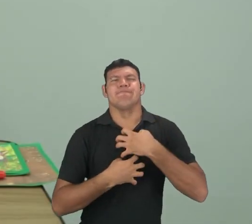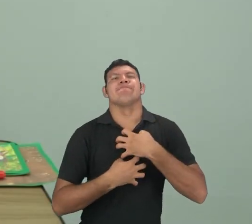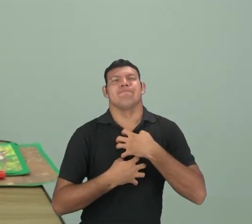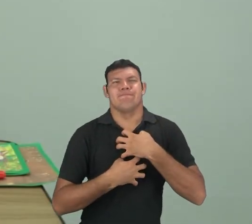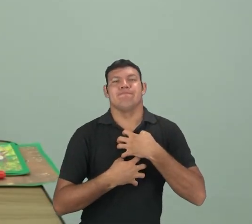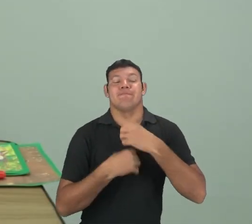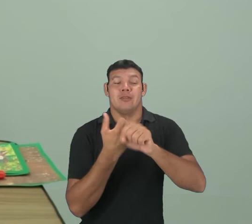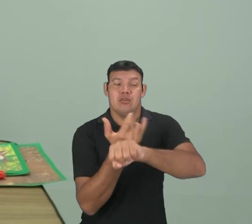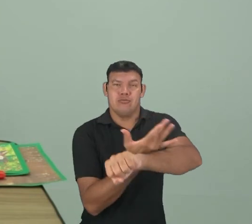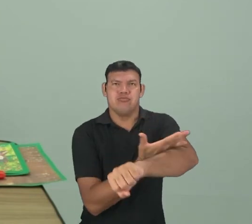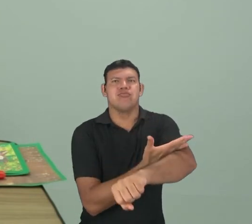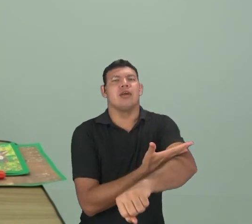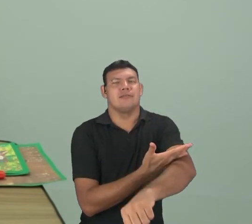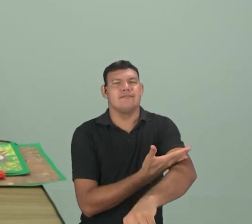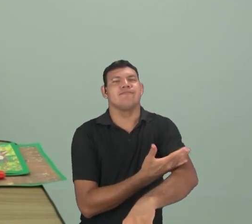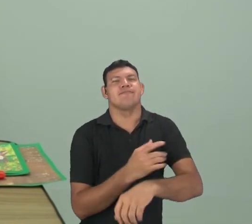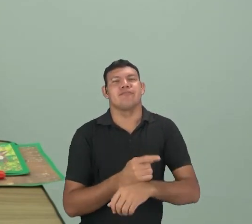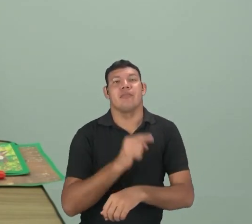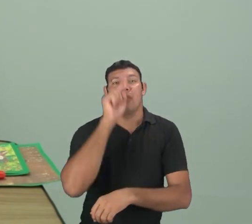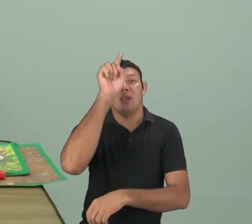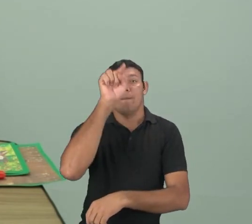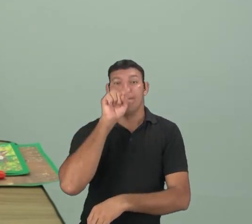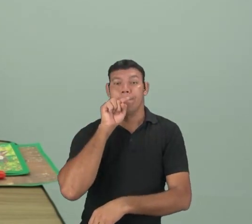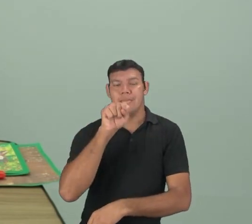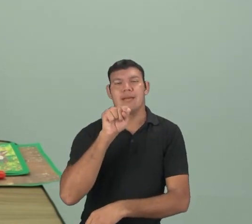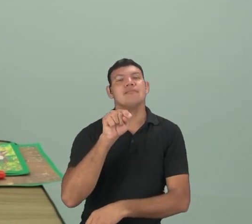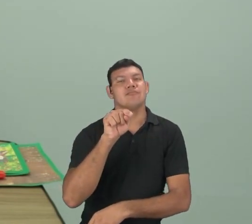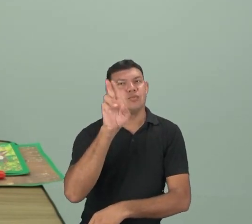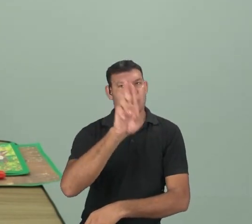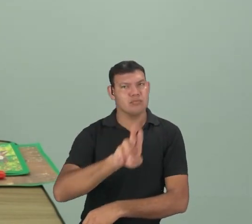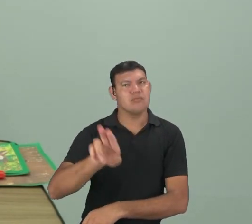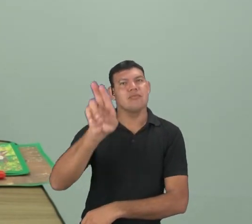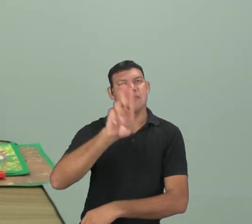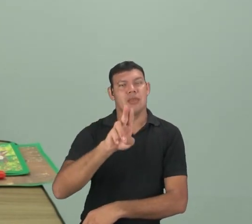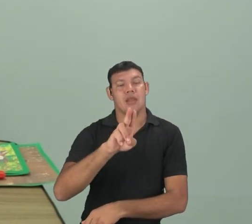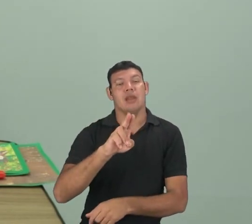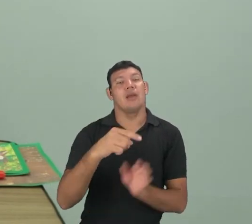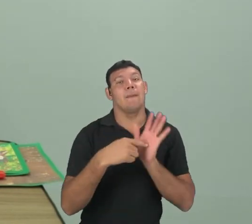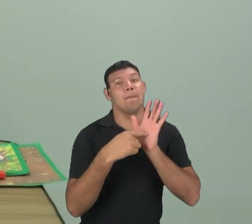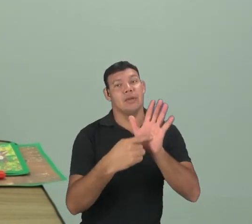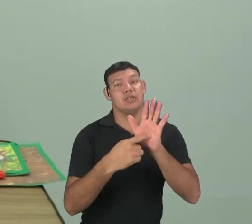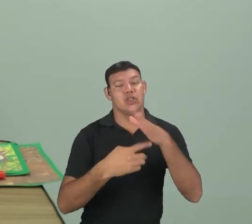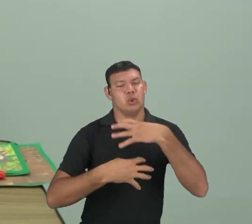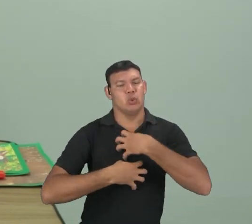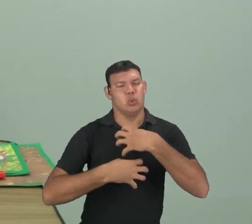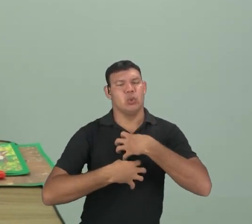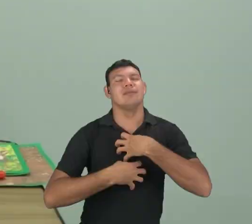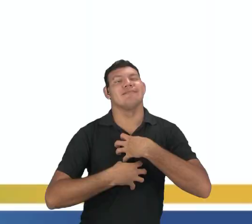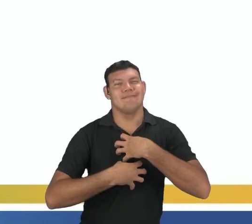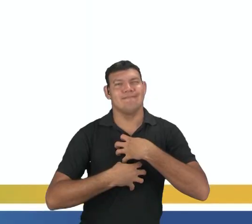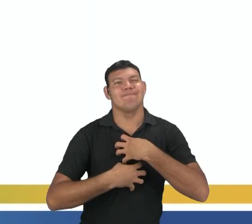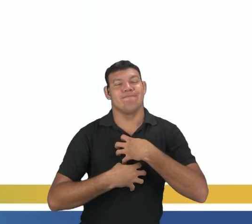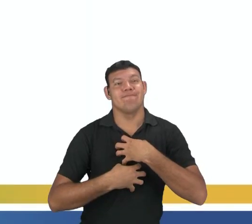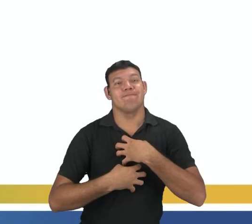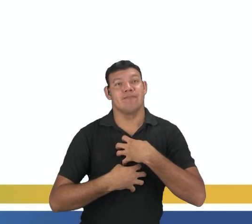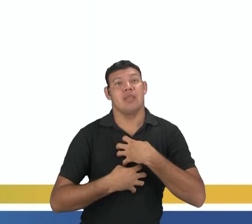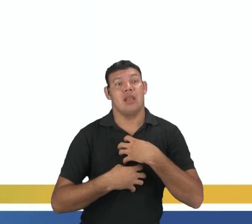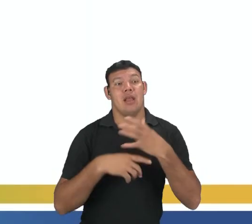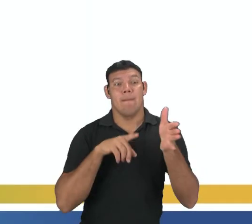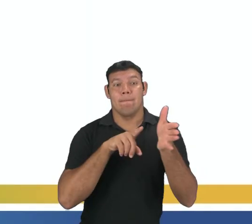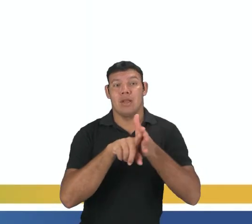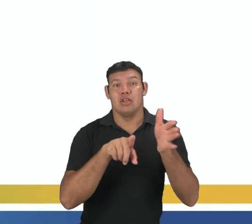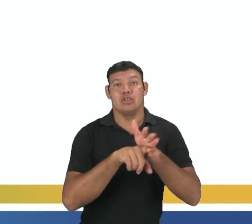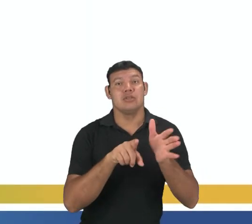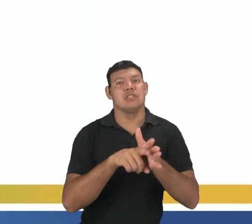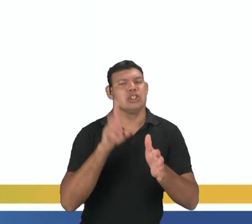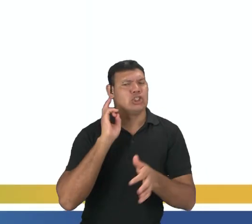é um sentimento e nós sabemos que o sinal de exclamação, ele serve para demonstrar sentimentos. Mas nesse caso aí, tá perguntando